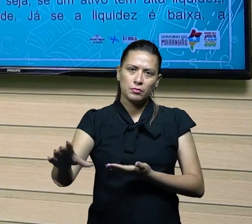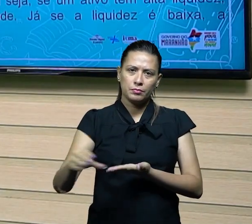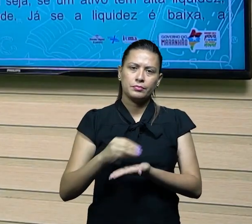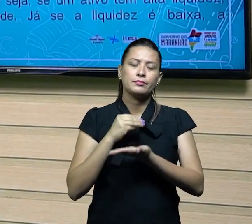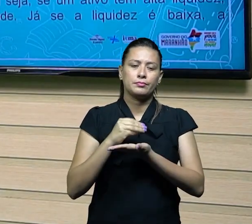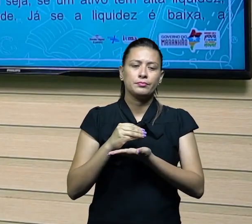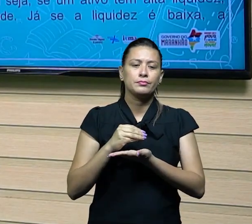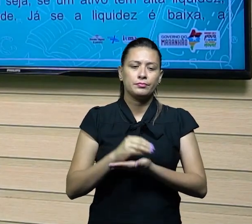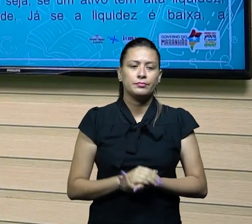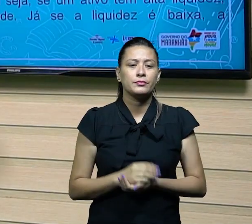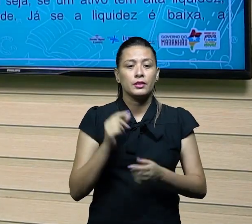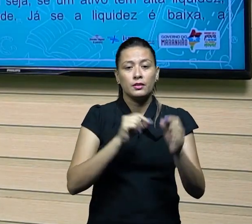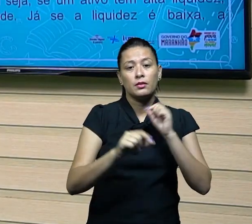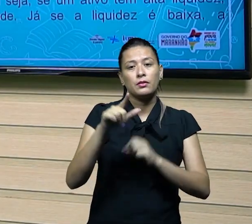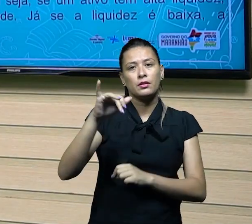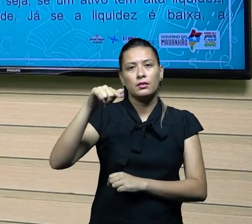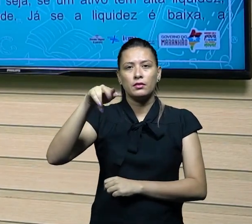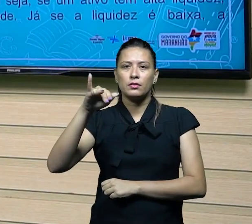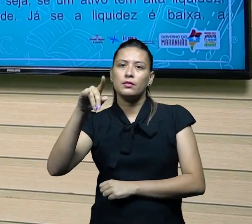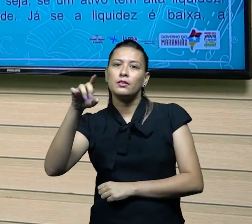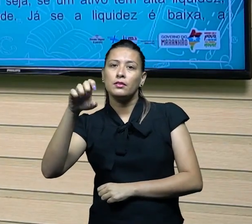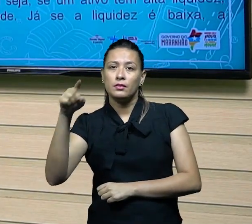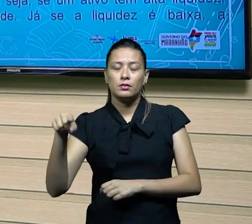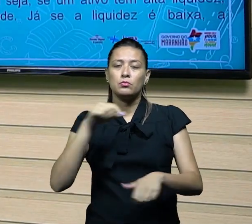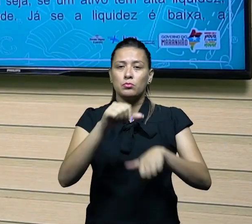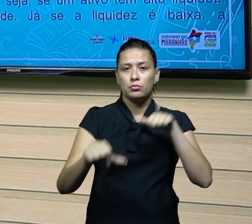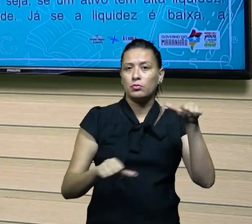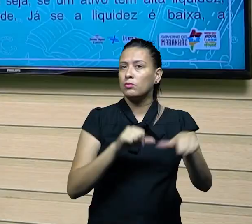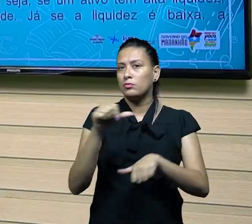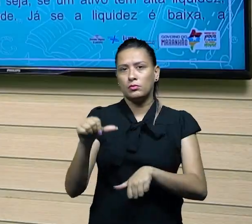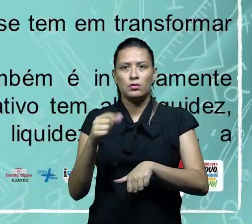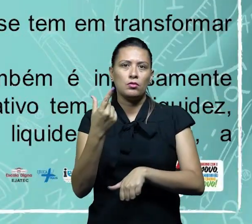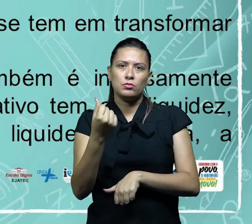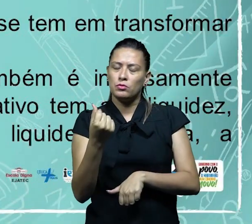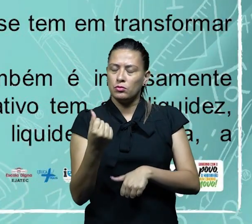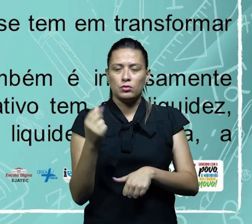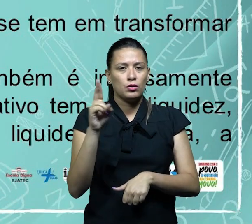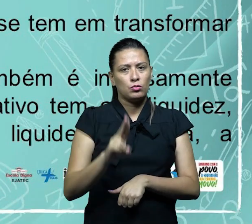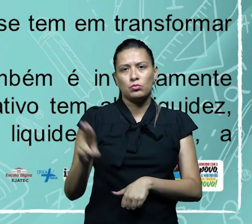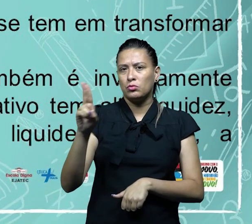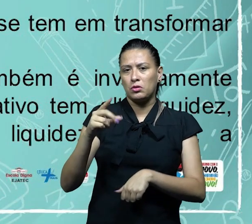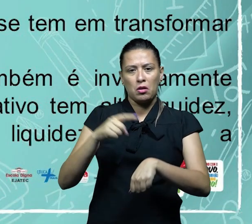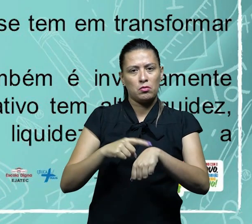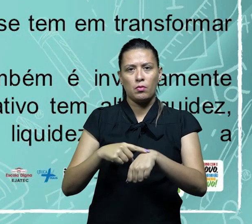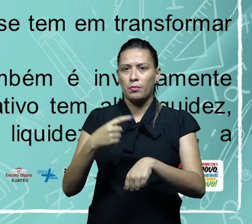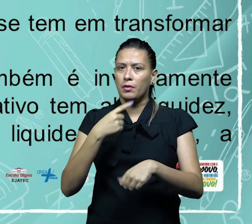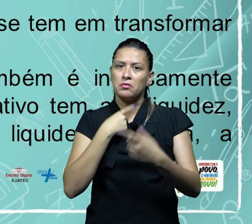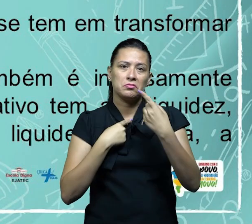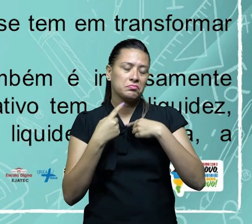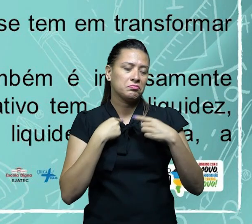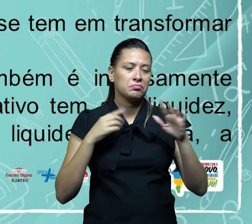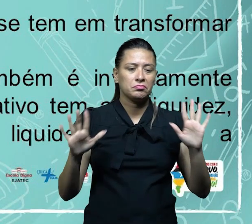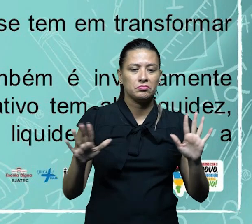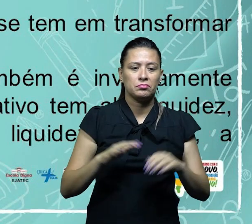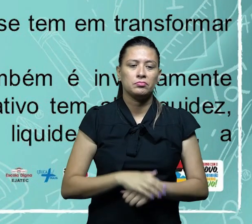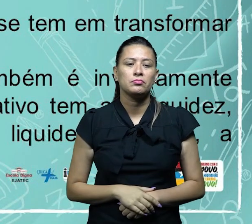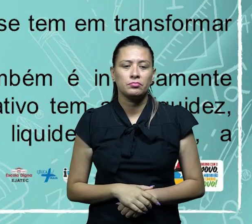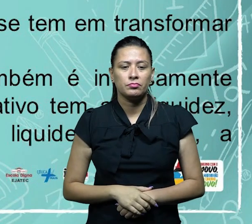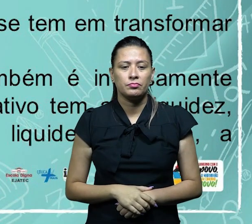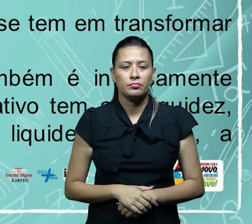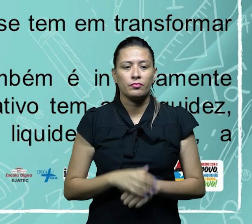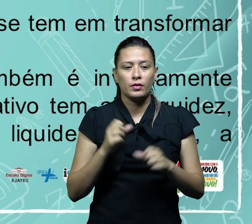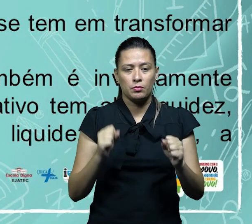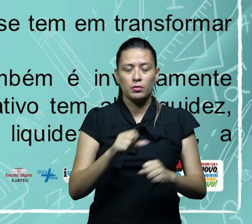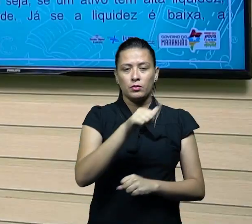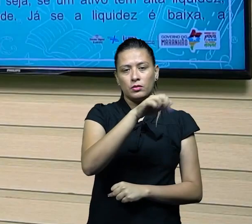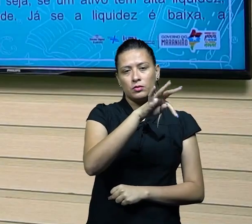posso transformar aquele ativo em dinheiro com mais facilidade, certo? Da mesma forma que o risco, a liquidez também é inversamente